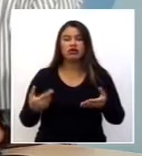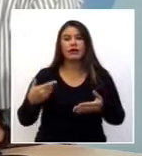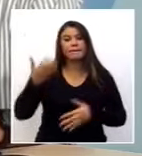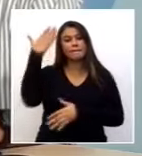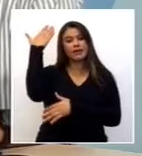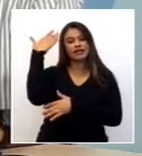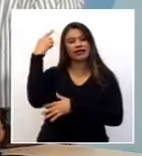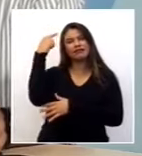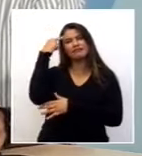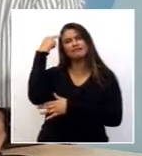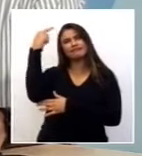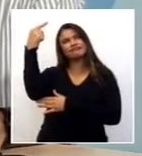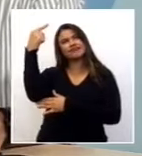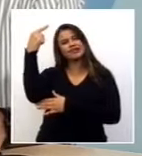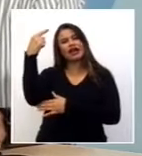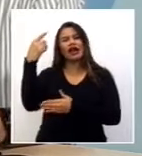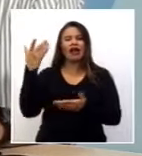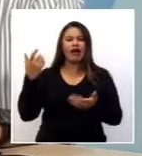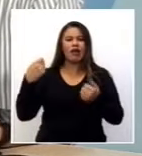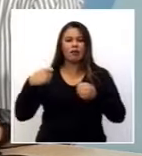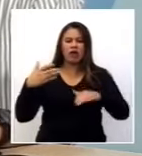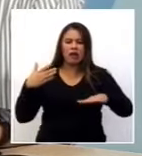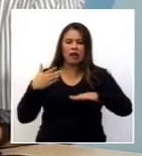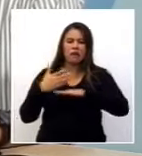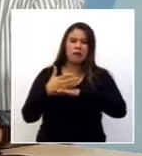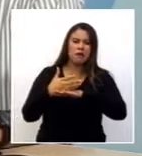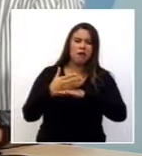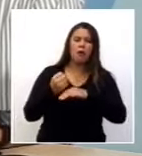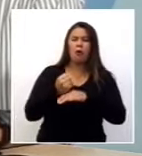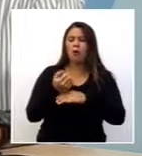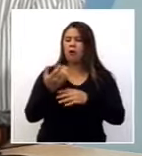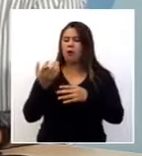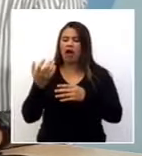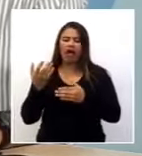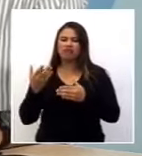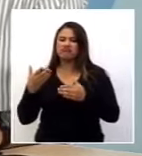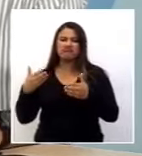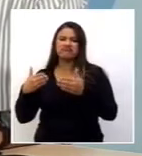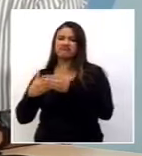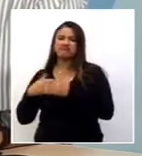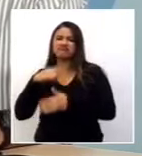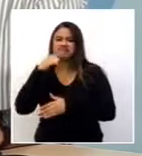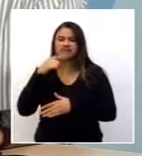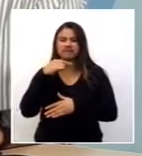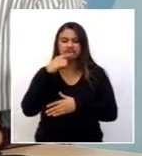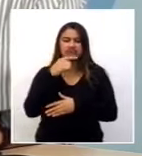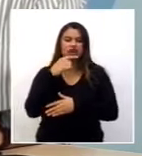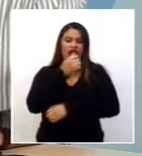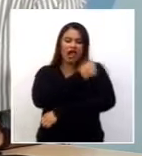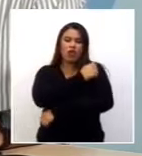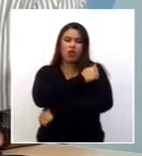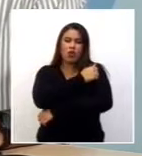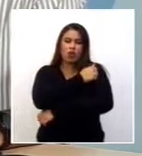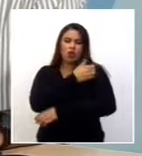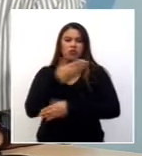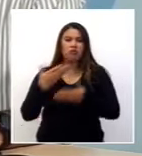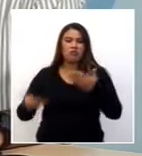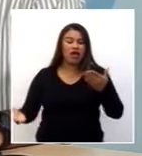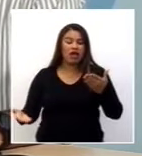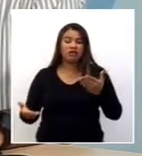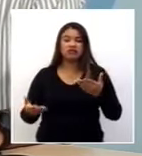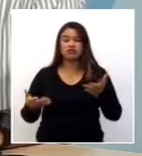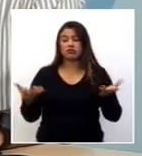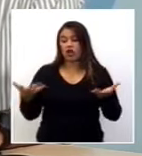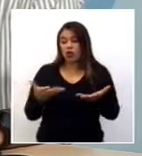ideia de aprovar ou reprovar o aluno, né? Mas hoje a gente tem que compreender que avaliar é uma